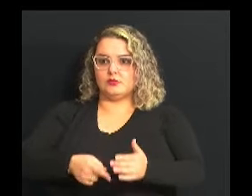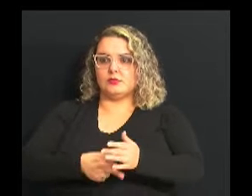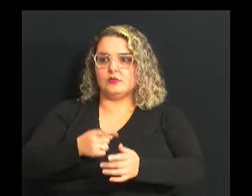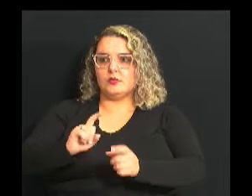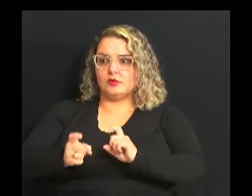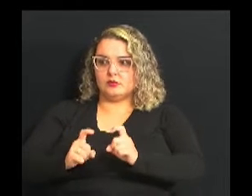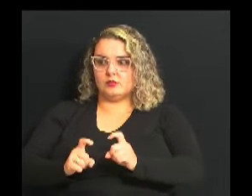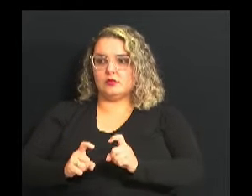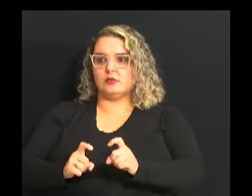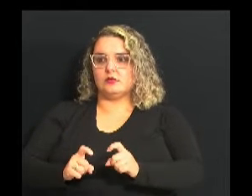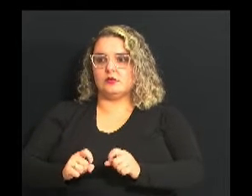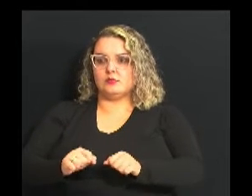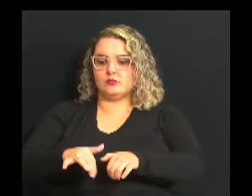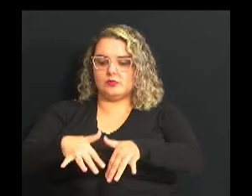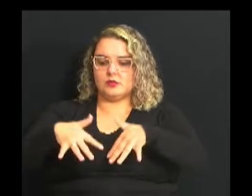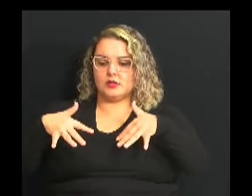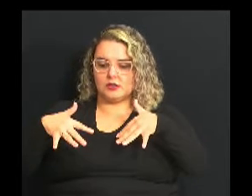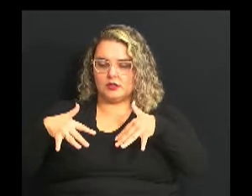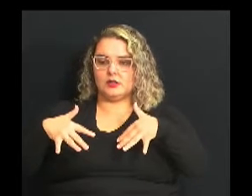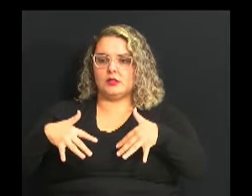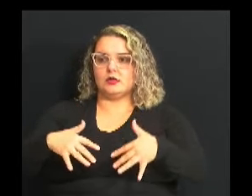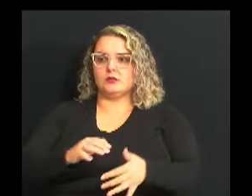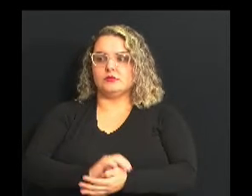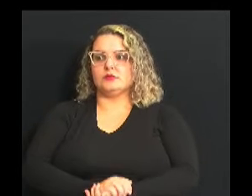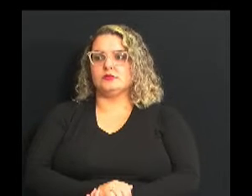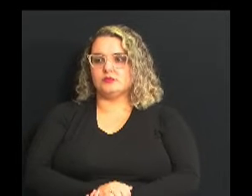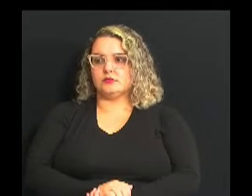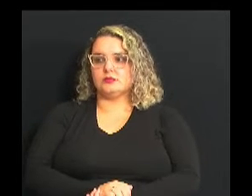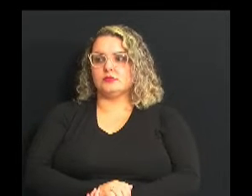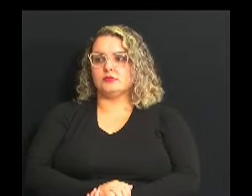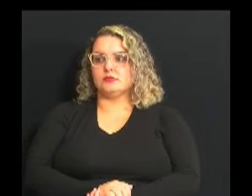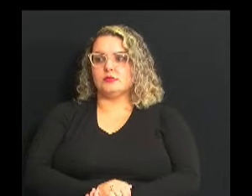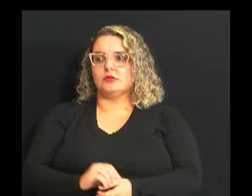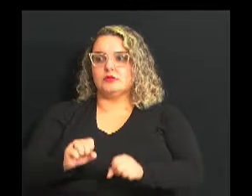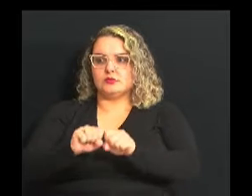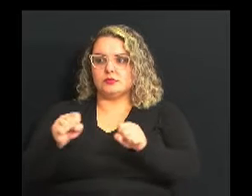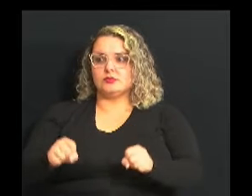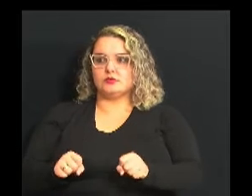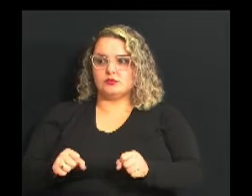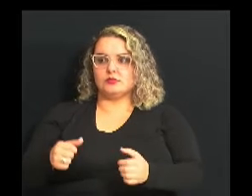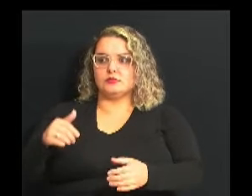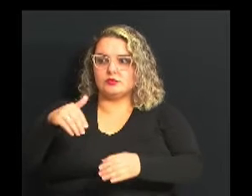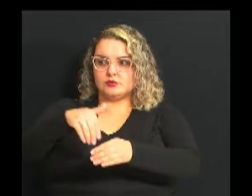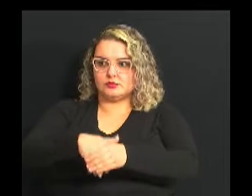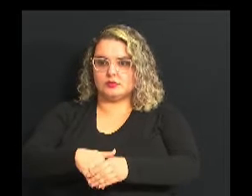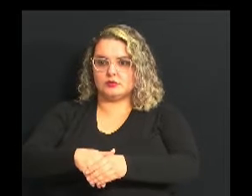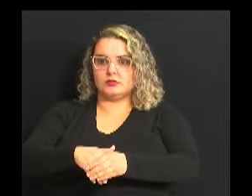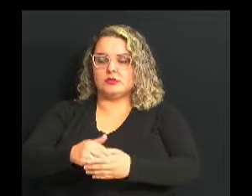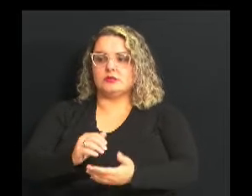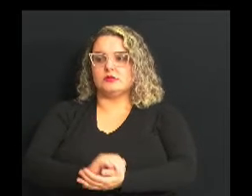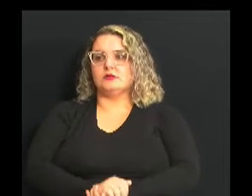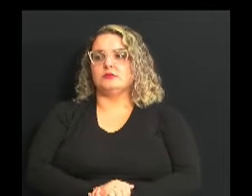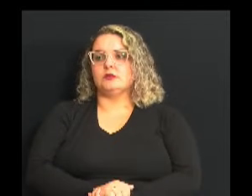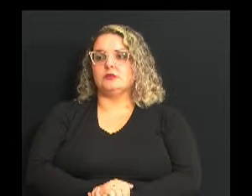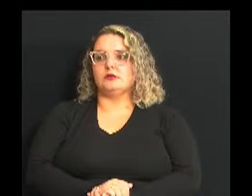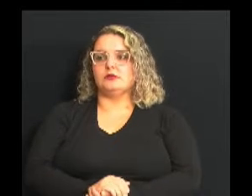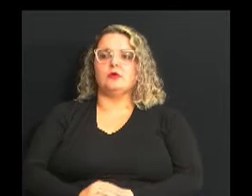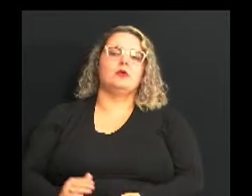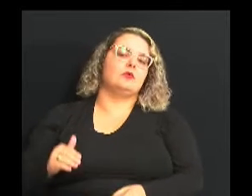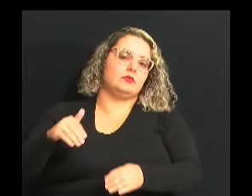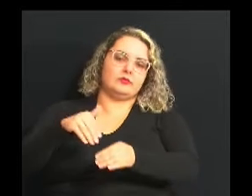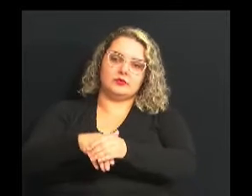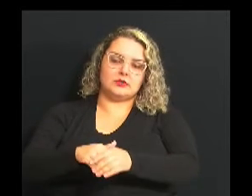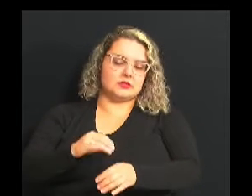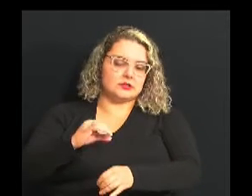após o recesso. É nosso sistema de votação eletrônica, também desenvolvido por nós, inclusive os componentes eletrônicos,